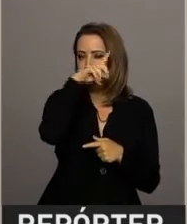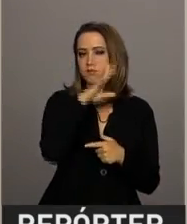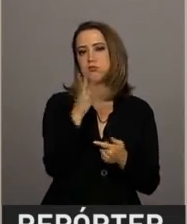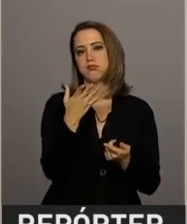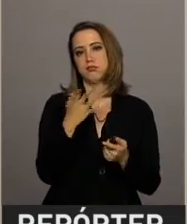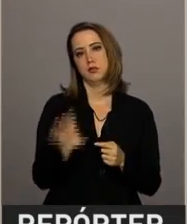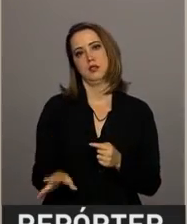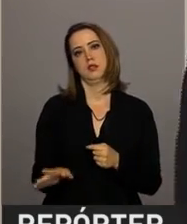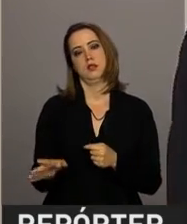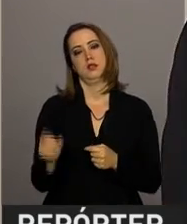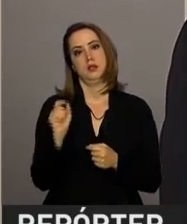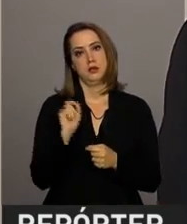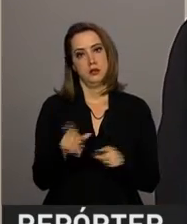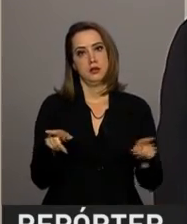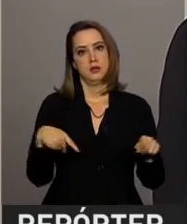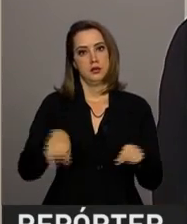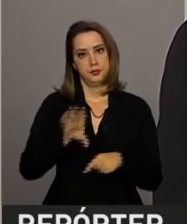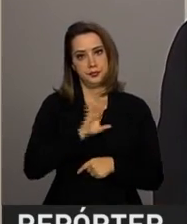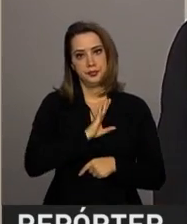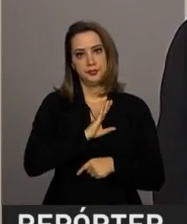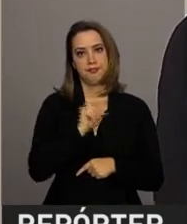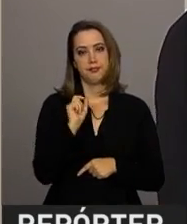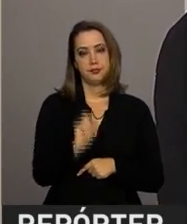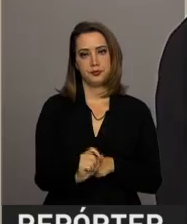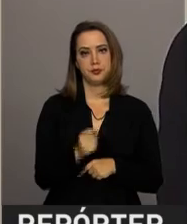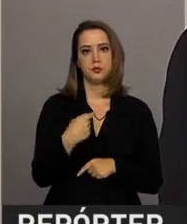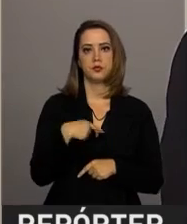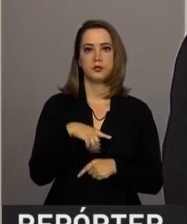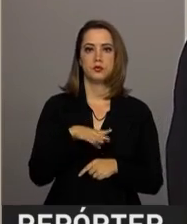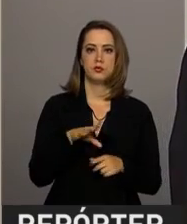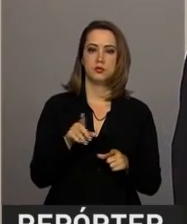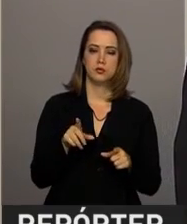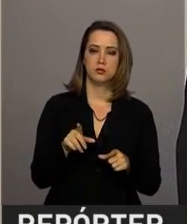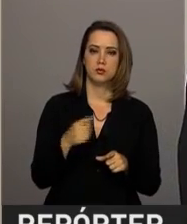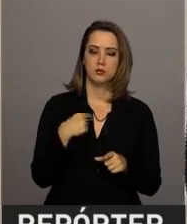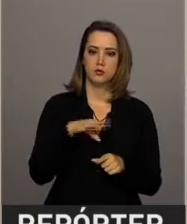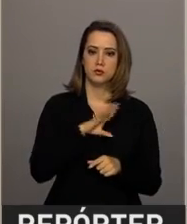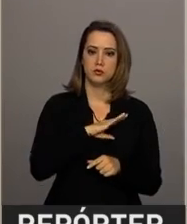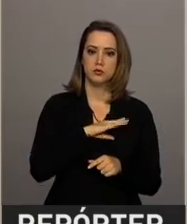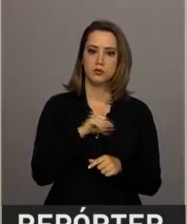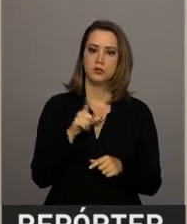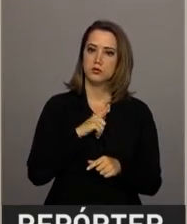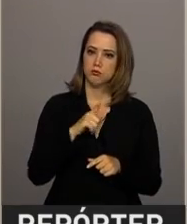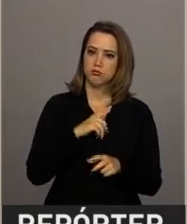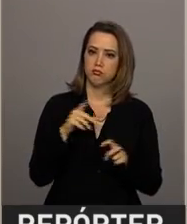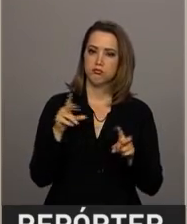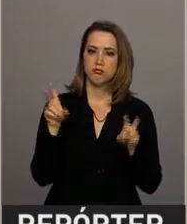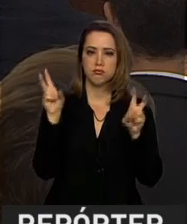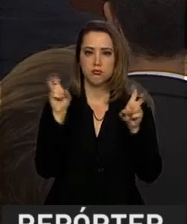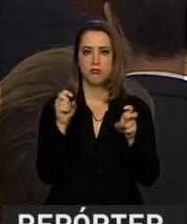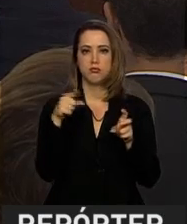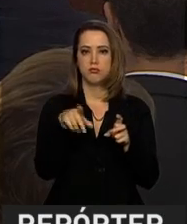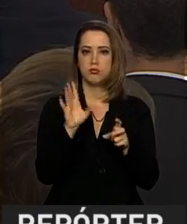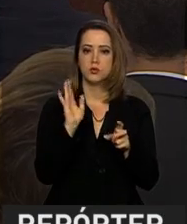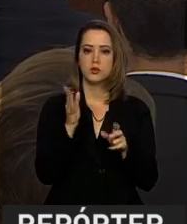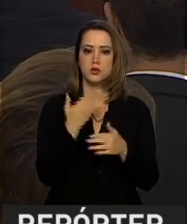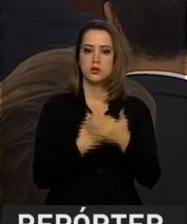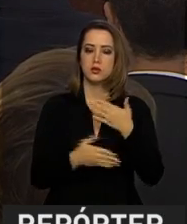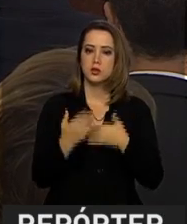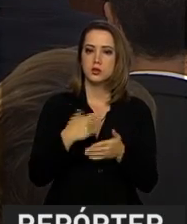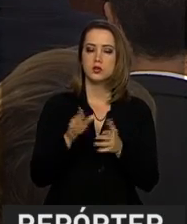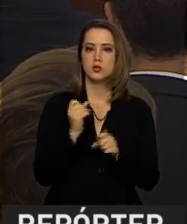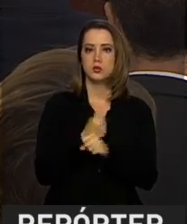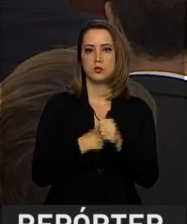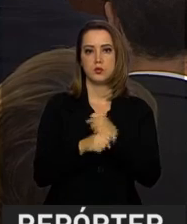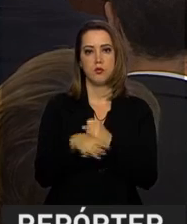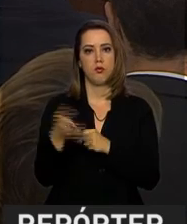é? E nós apanhamos uma tese que vem sendo debatida há muitos